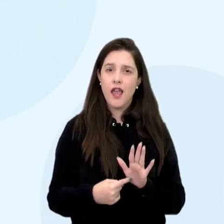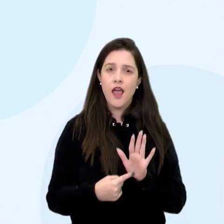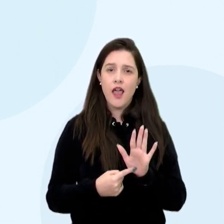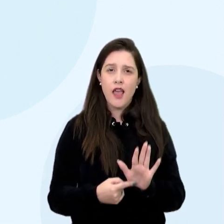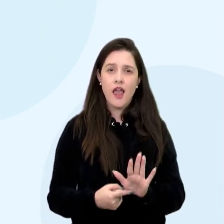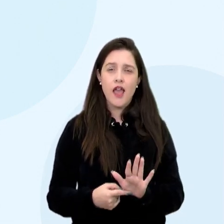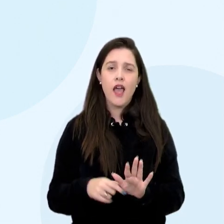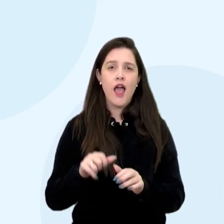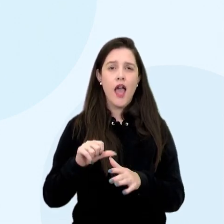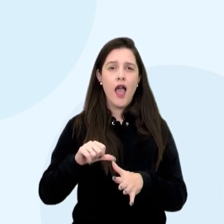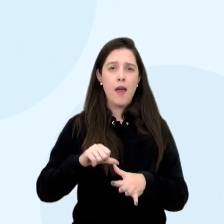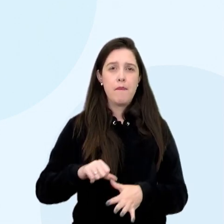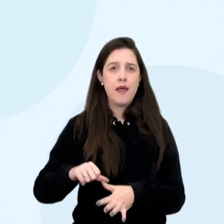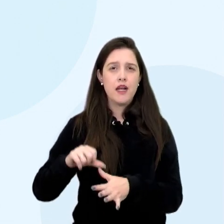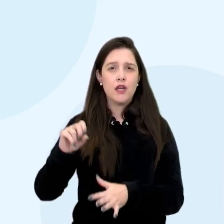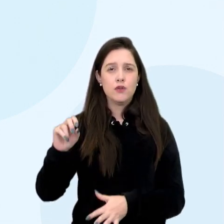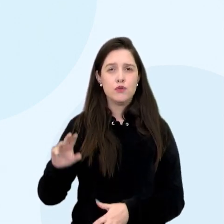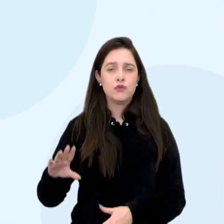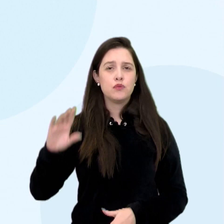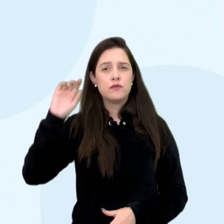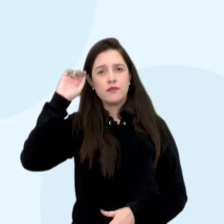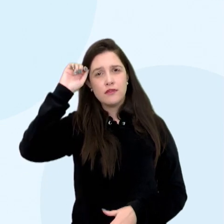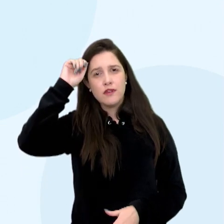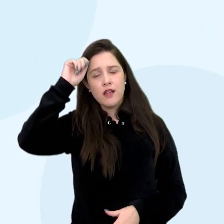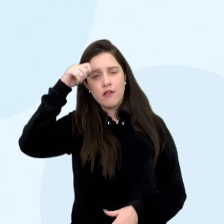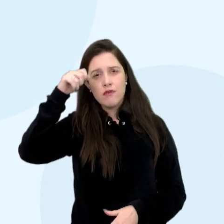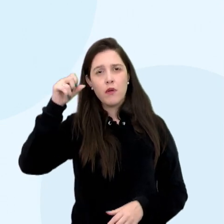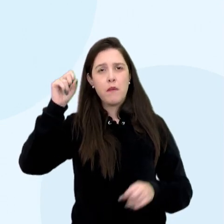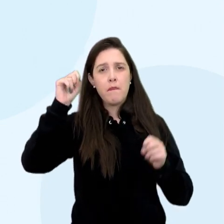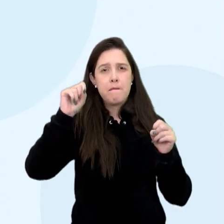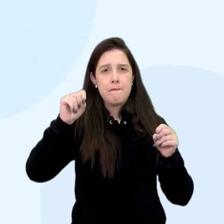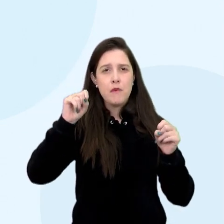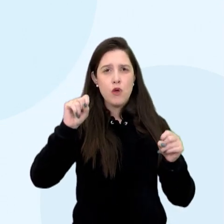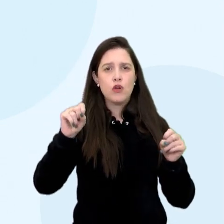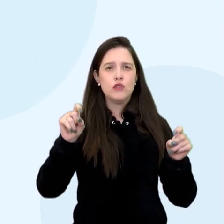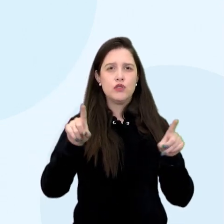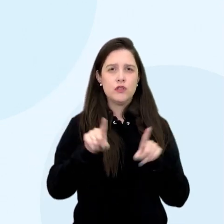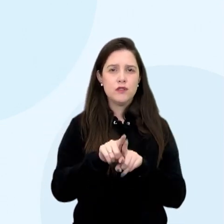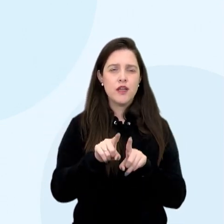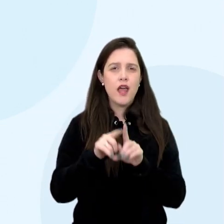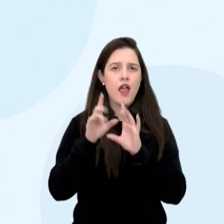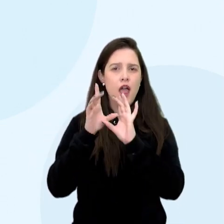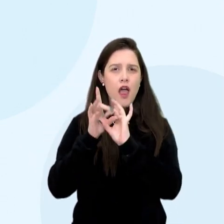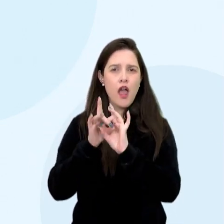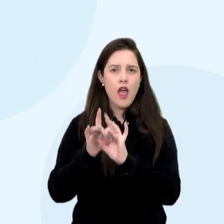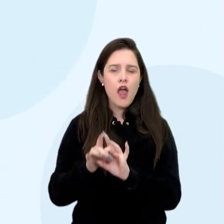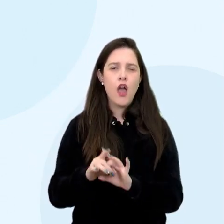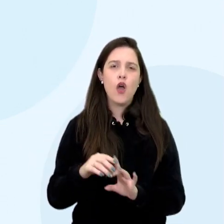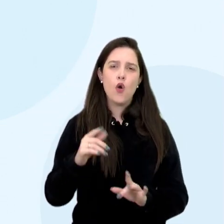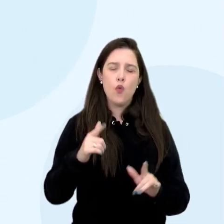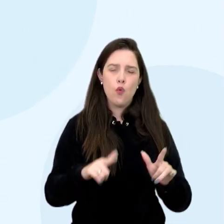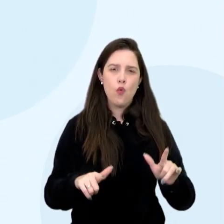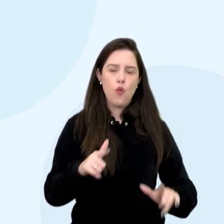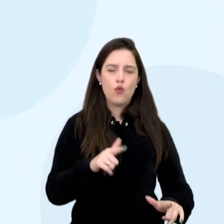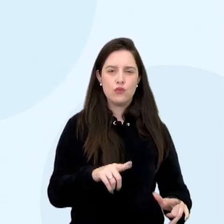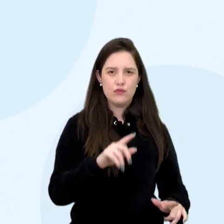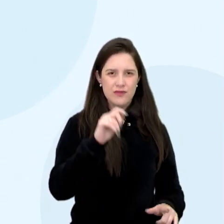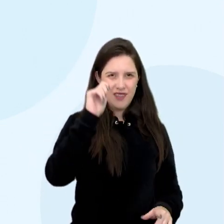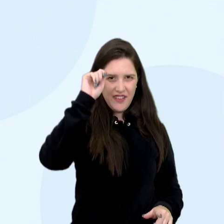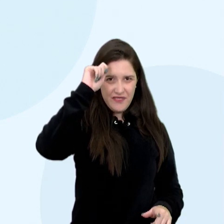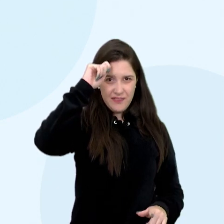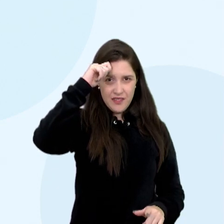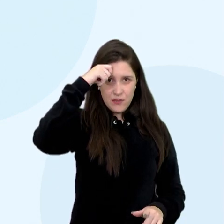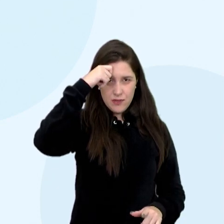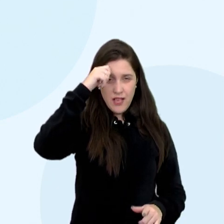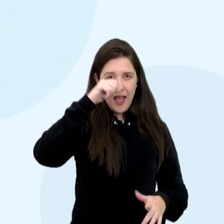na América do Sul, na África, né, são fósseis encontrados aí por Wegener, né, nas suas viagens, tanto no continente africano como aqui na